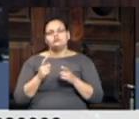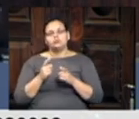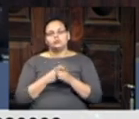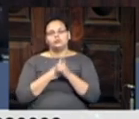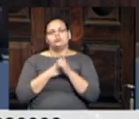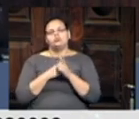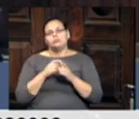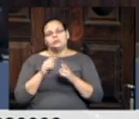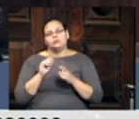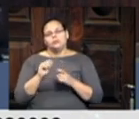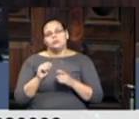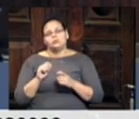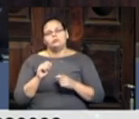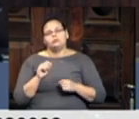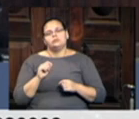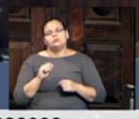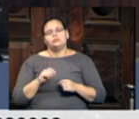levantada